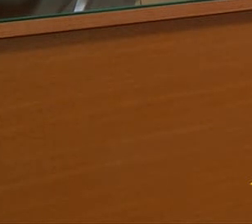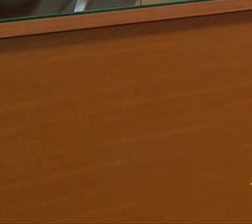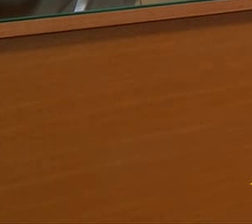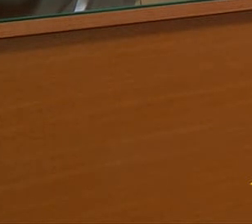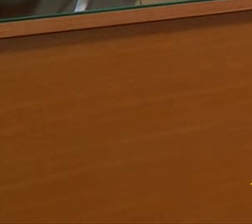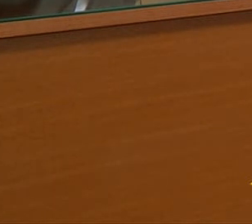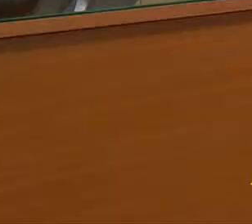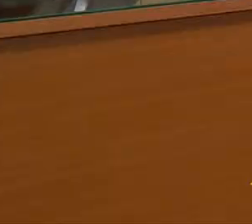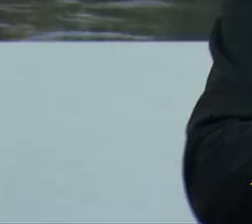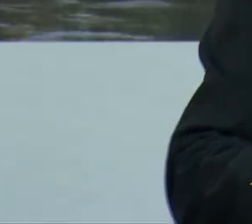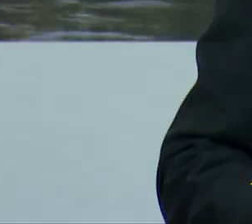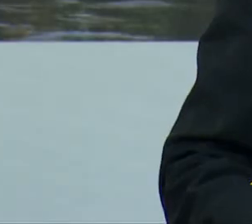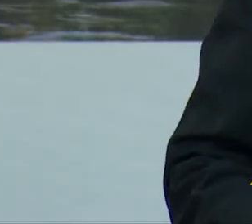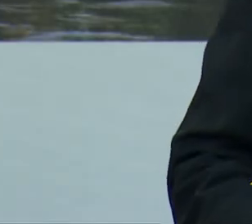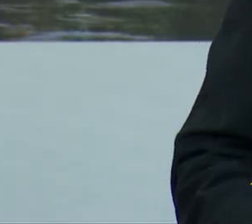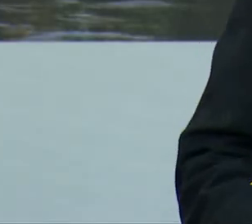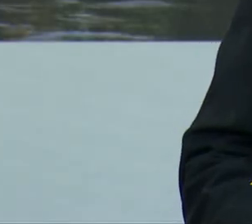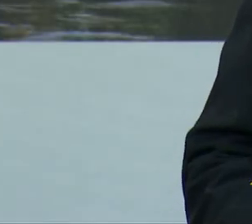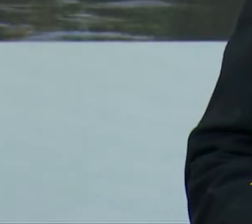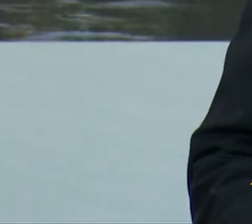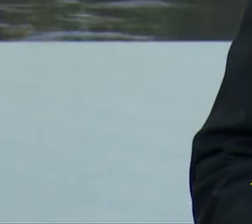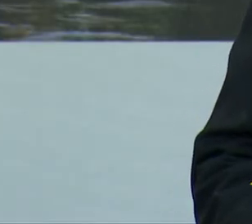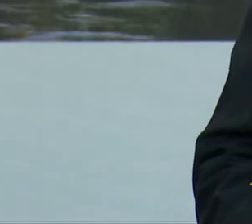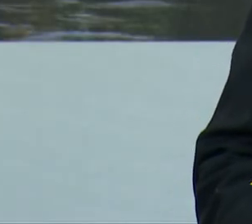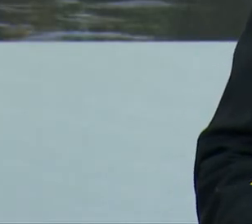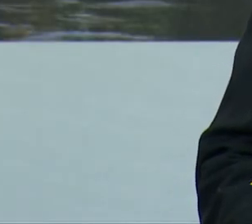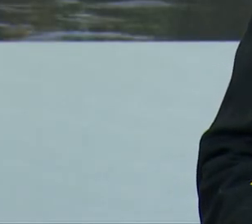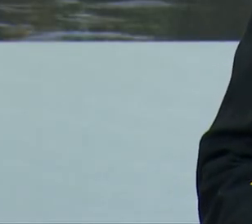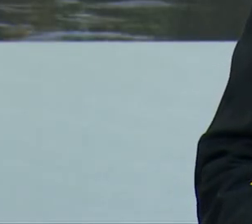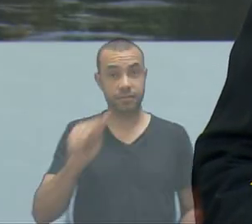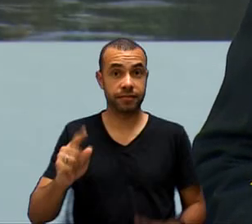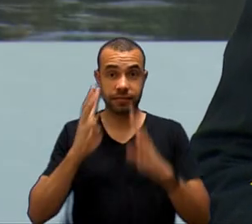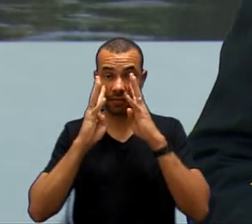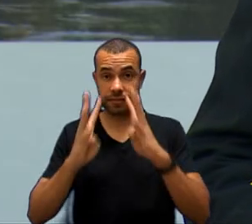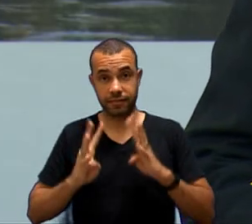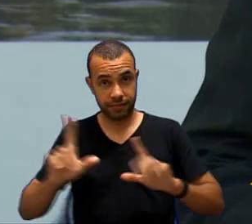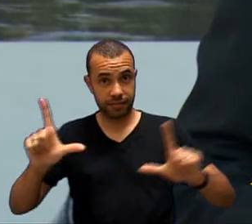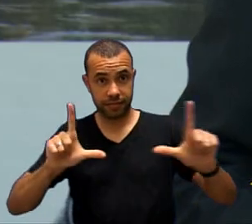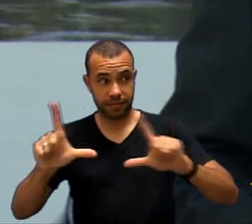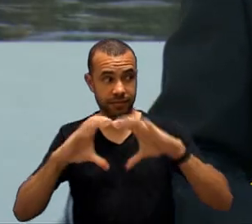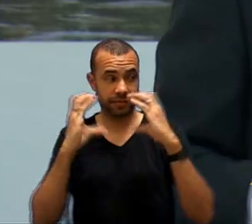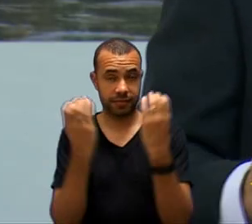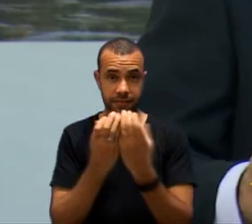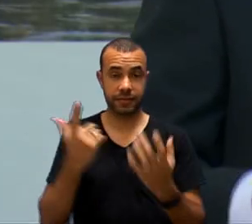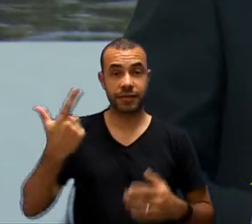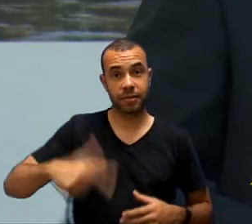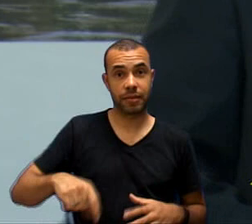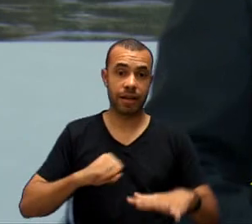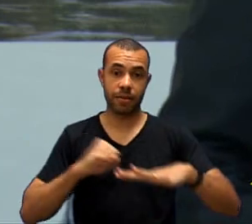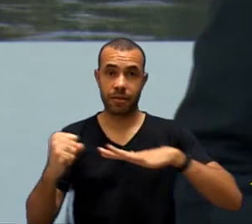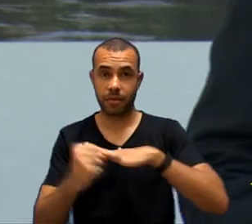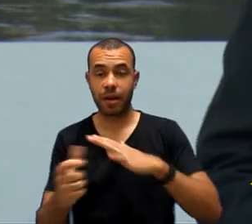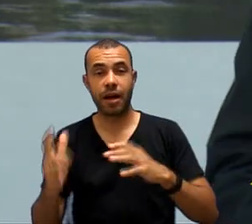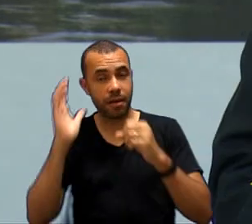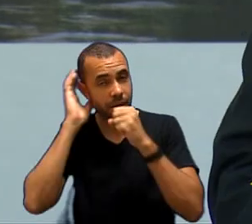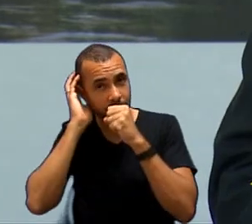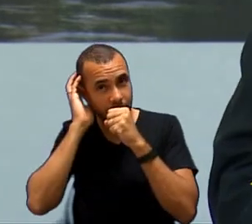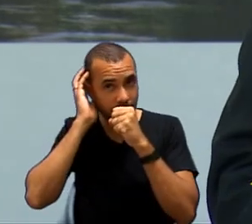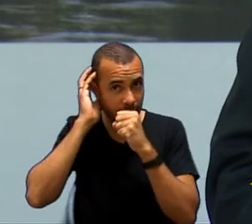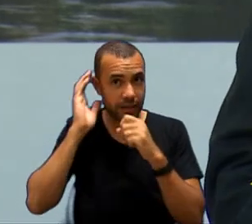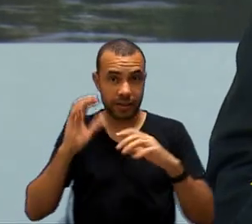Senhoras e senhores presentes e aqueles que nos assistem pela TV Legislativa, redes sociais e nos ouvem pela Rádio